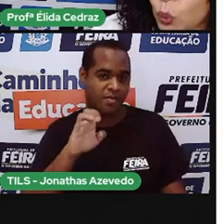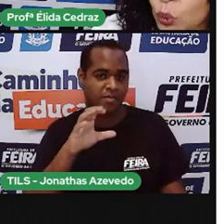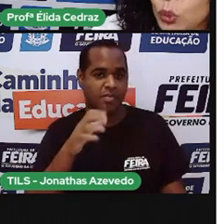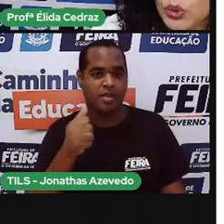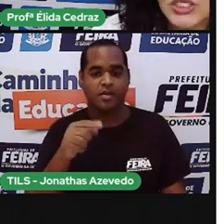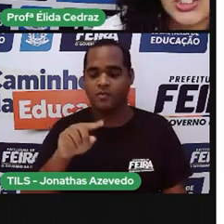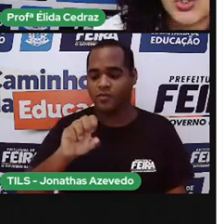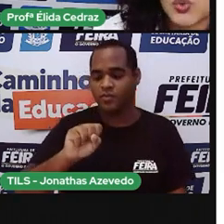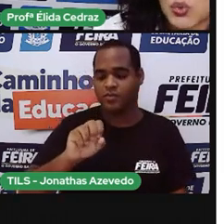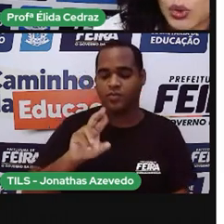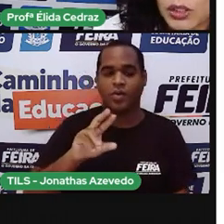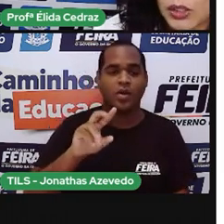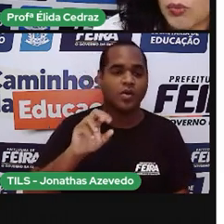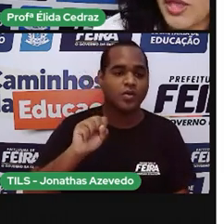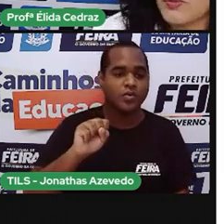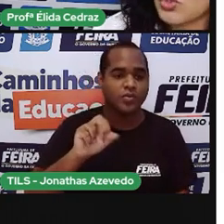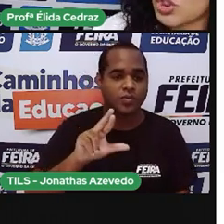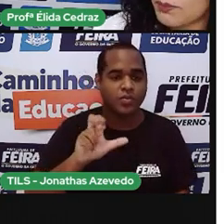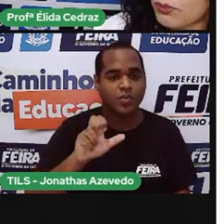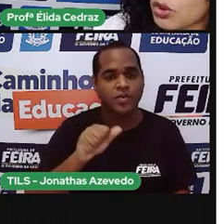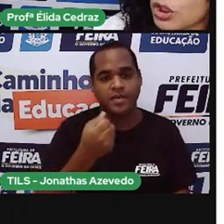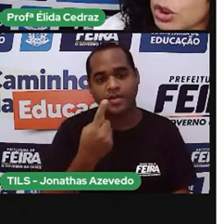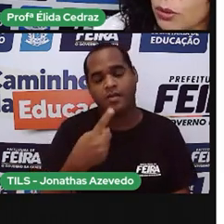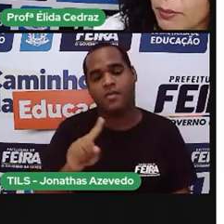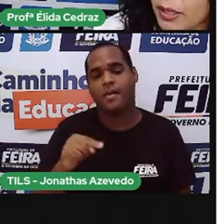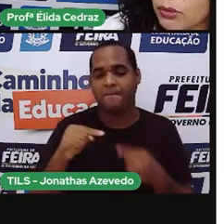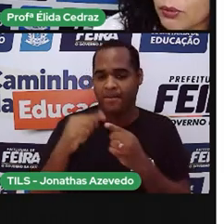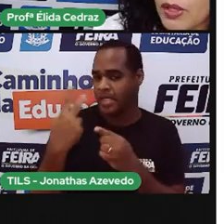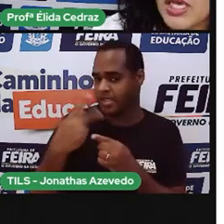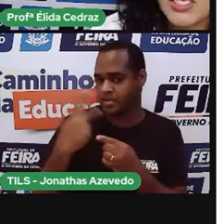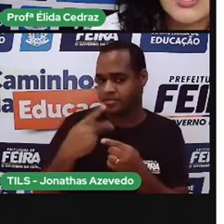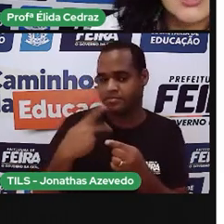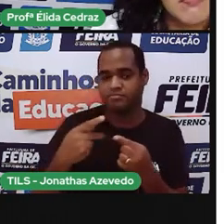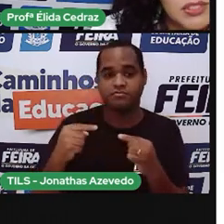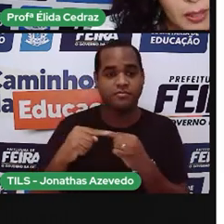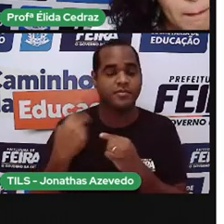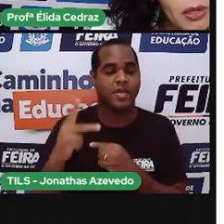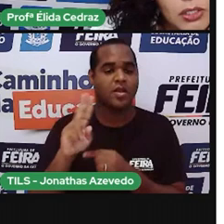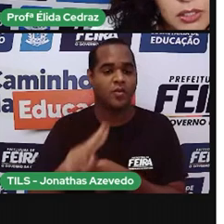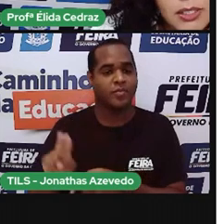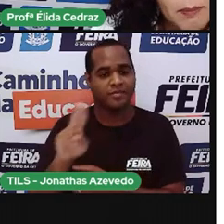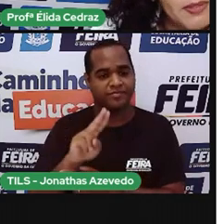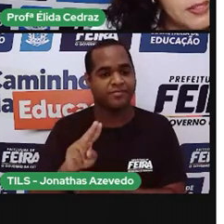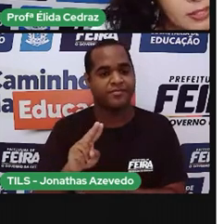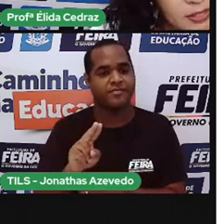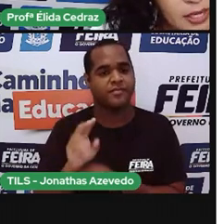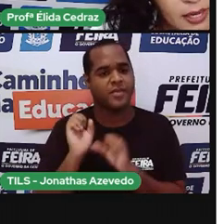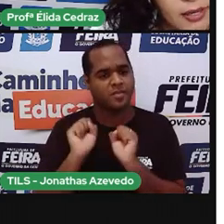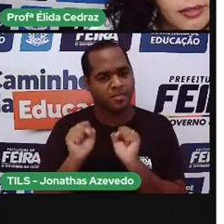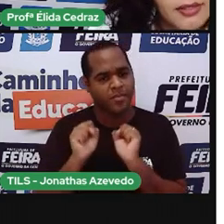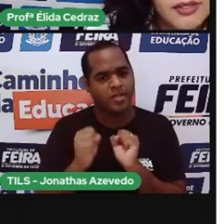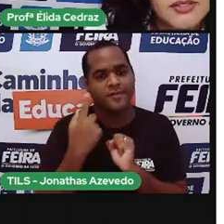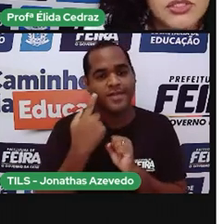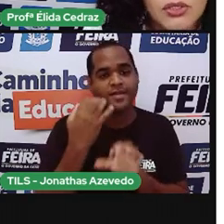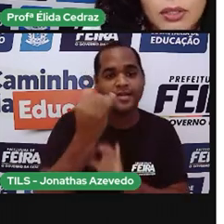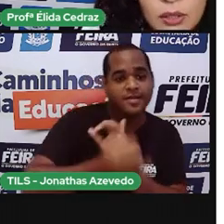o surdo, existe o surdão, é um tipo de instrumento. E você pode sim